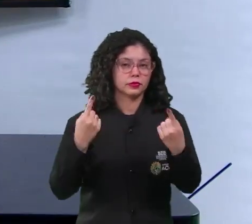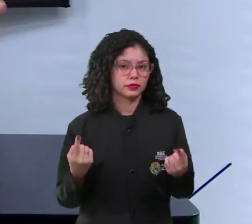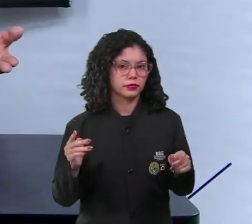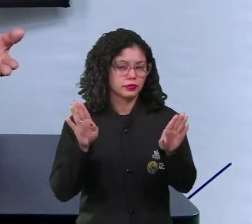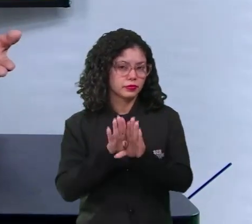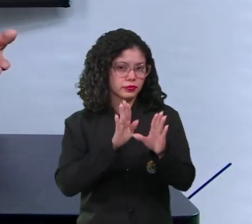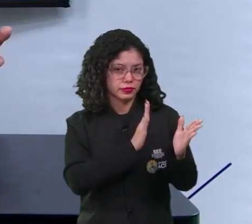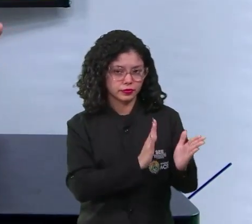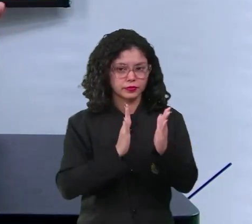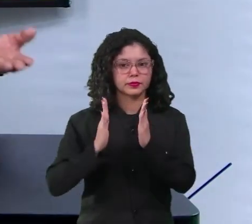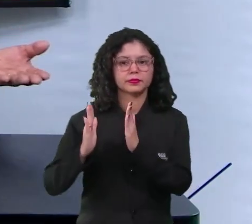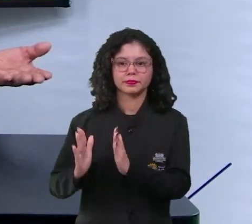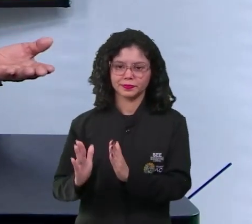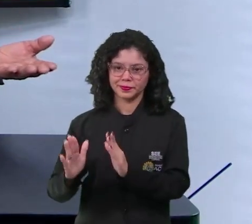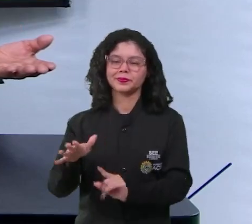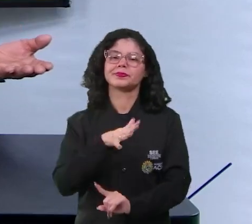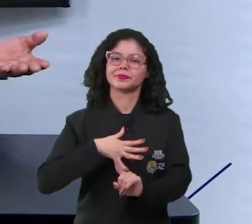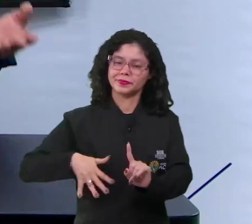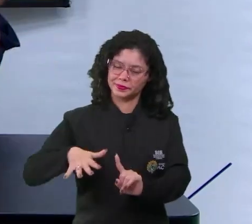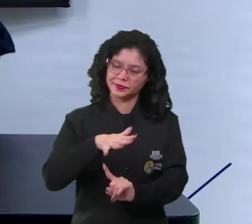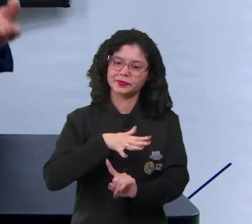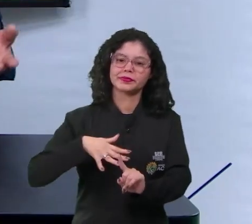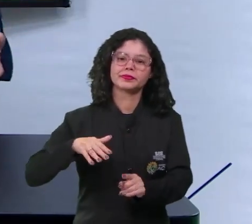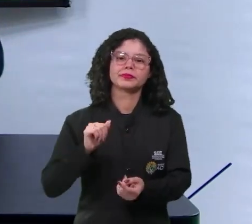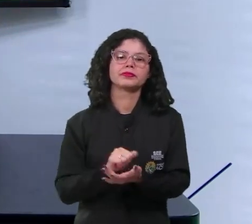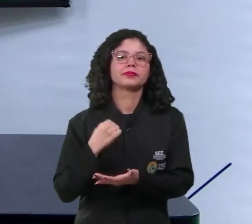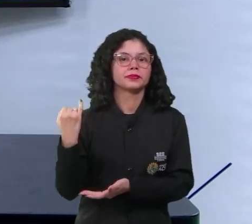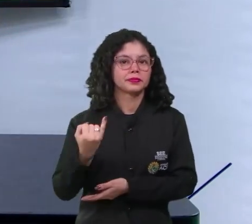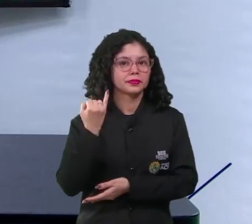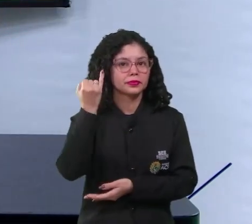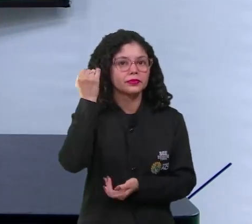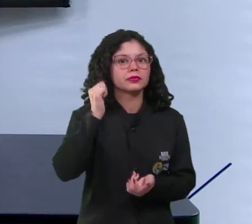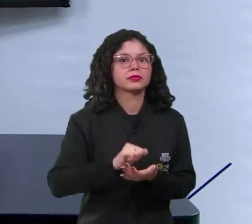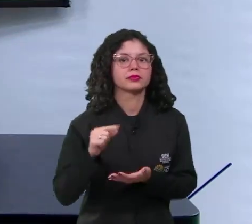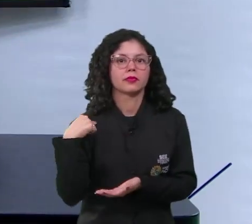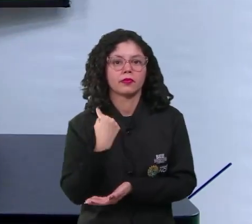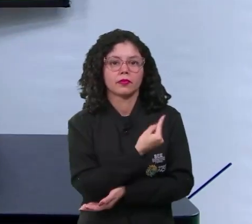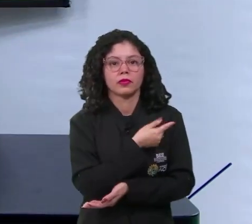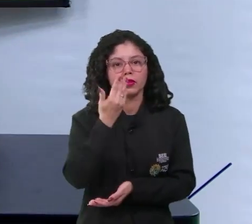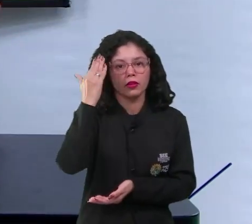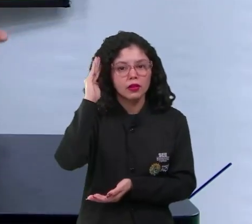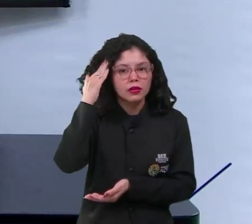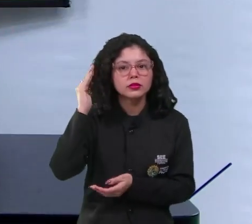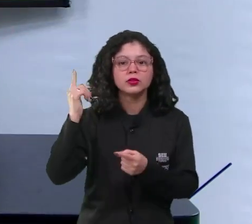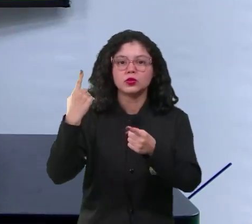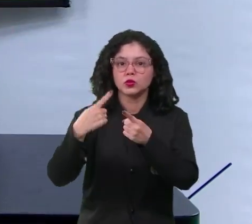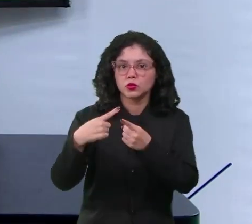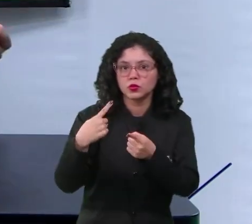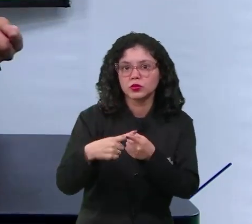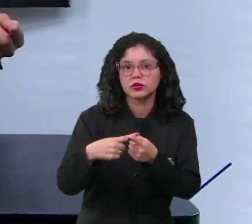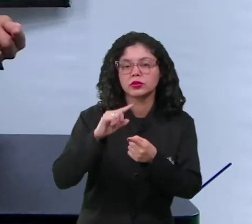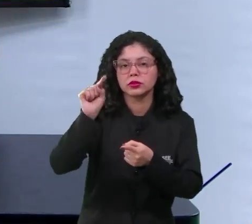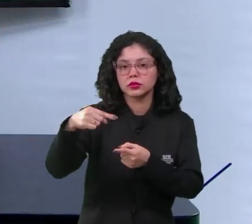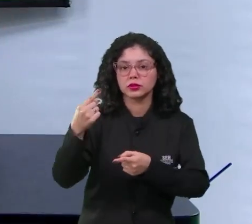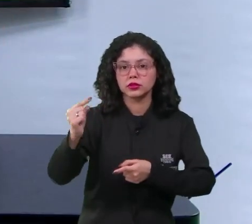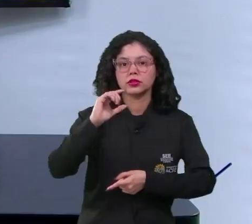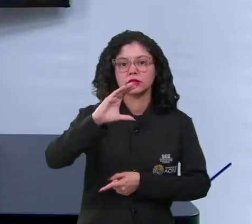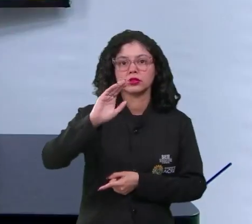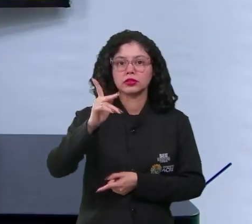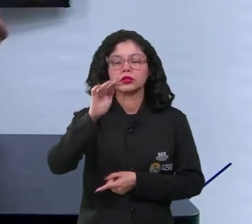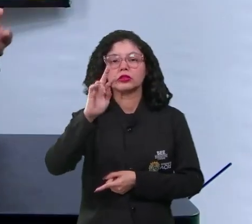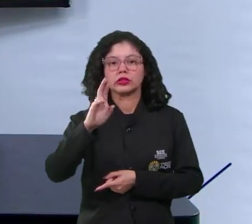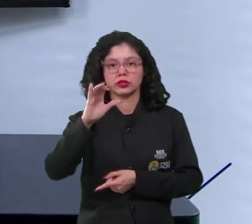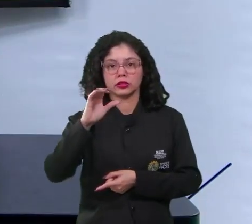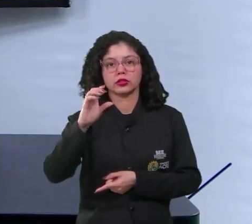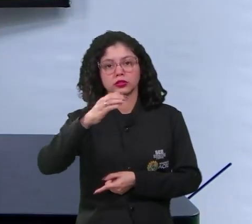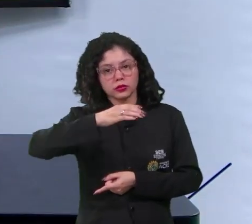somos partes do meio ambiente. E isso é fundamental para o nosso entendimento, porque é aquilo que o Chico Mendes falava